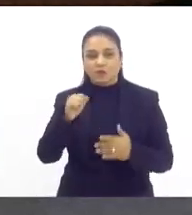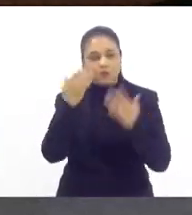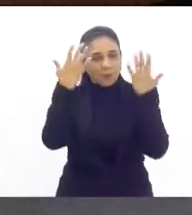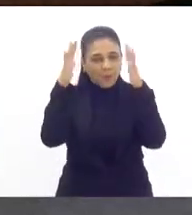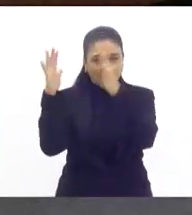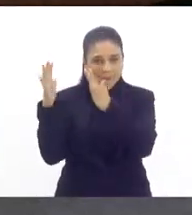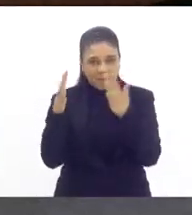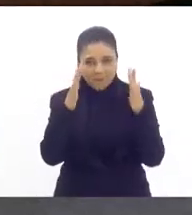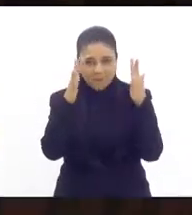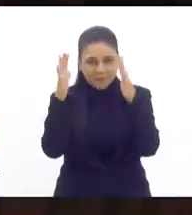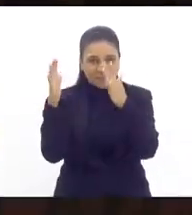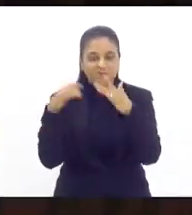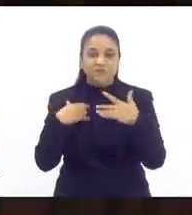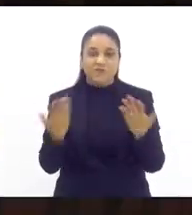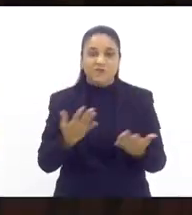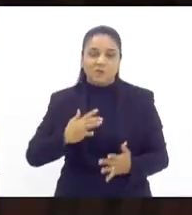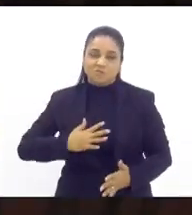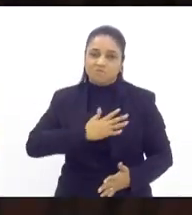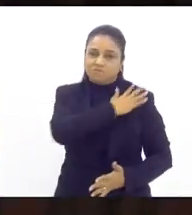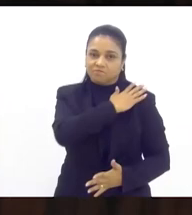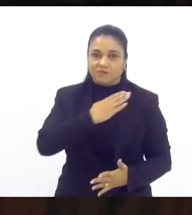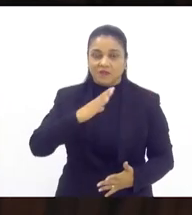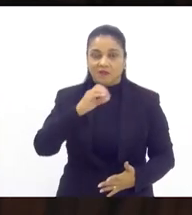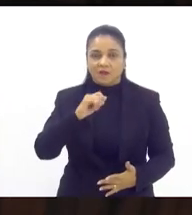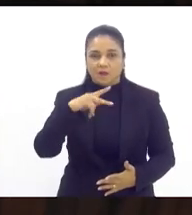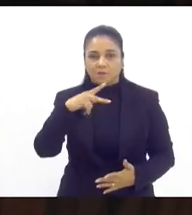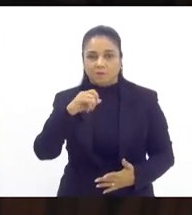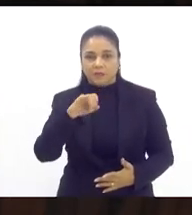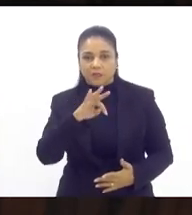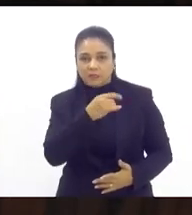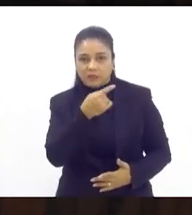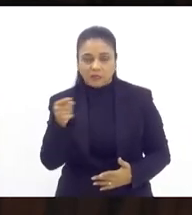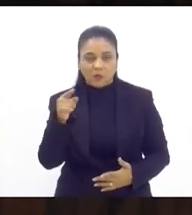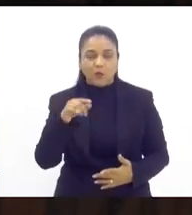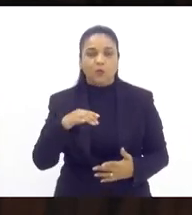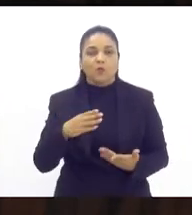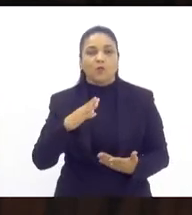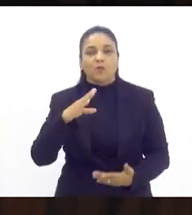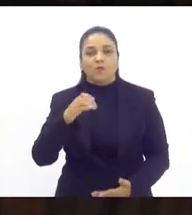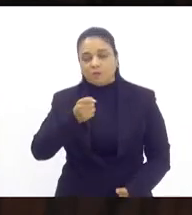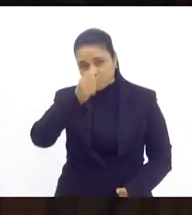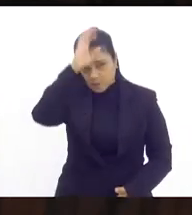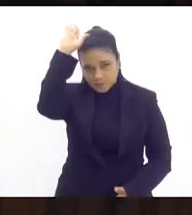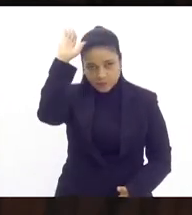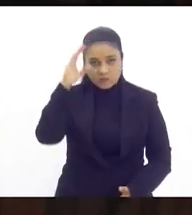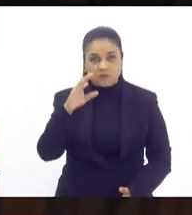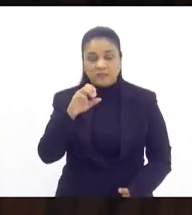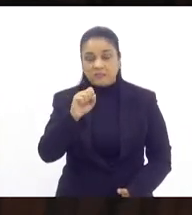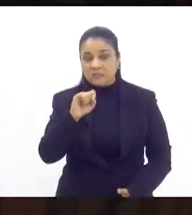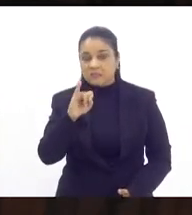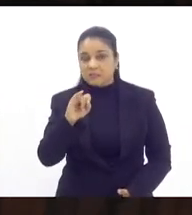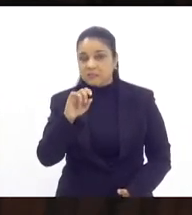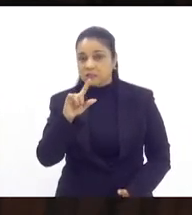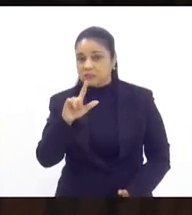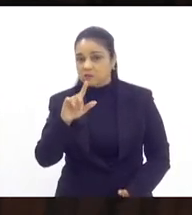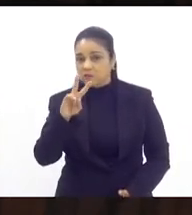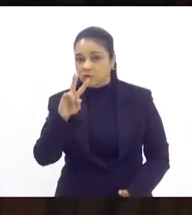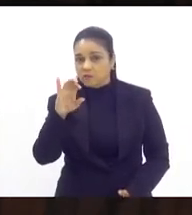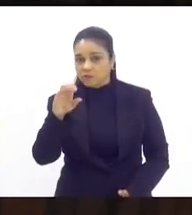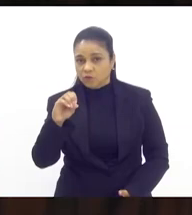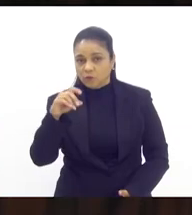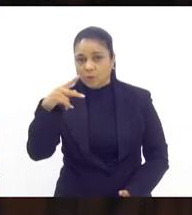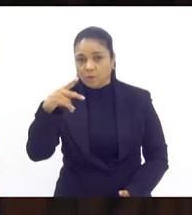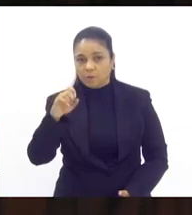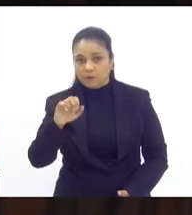ouvir o capitão bombeiro Silvio Pereira Silva Júnior que está representando aqui o corpo de bombeiro e a Secretaria